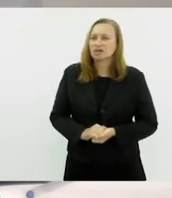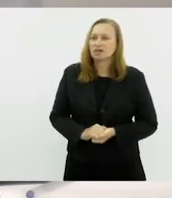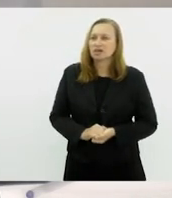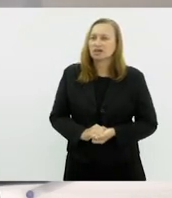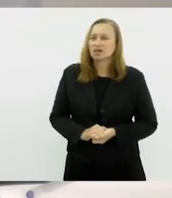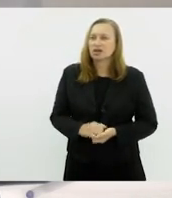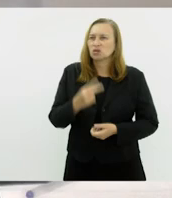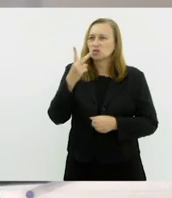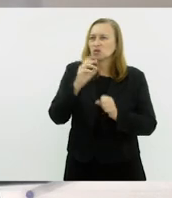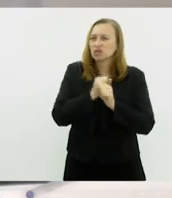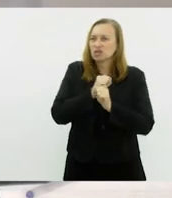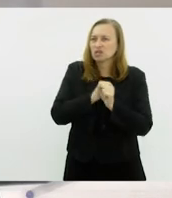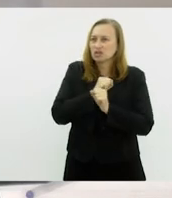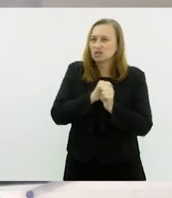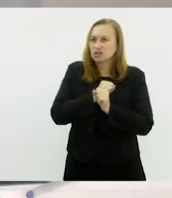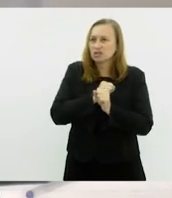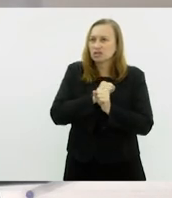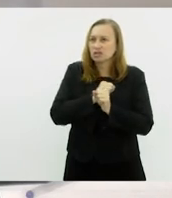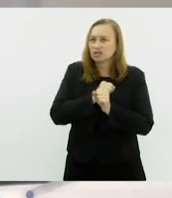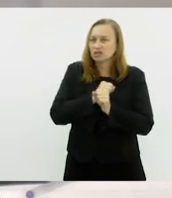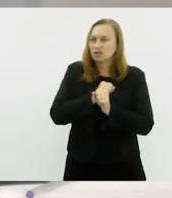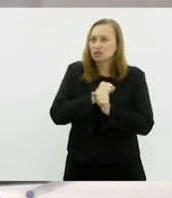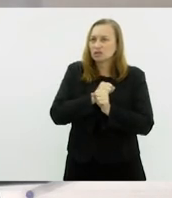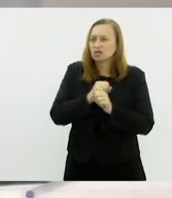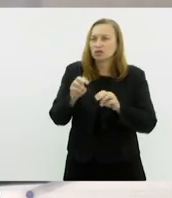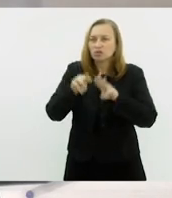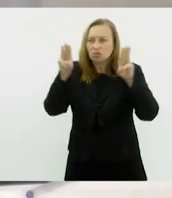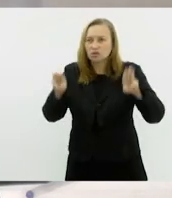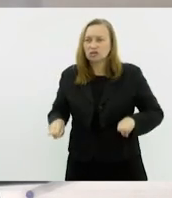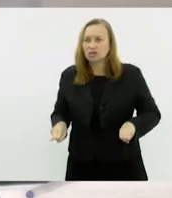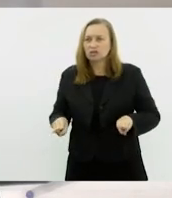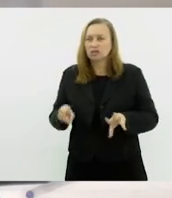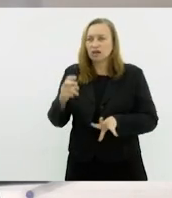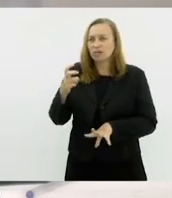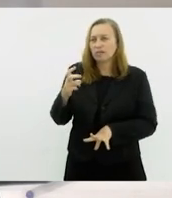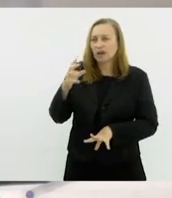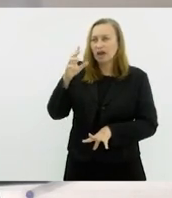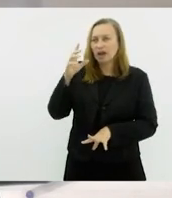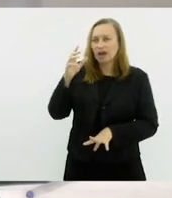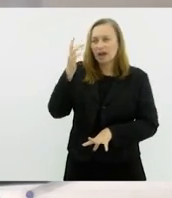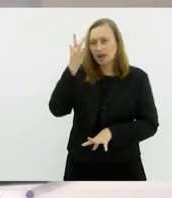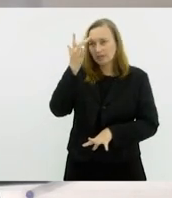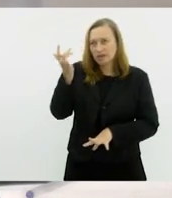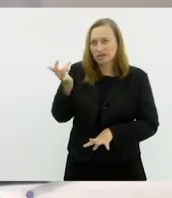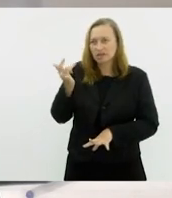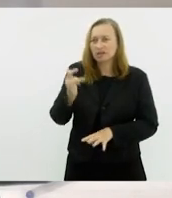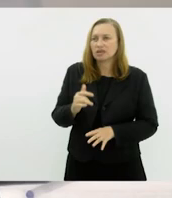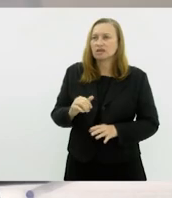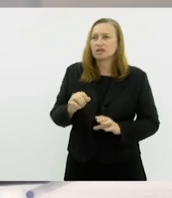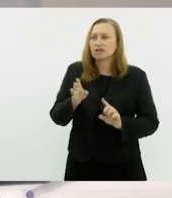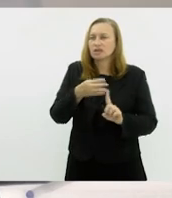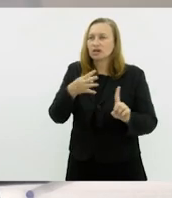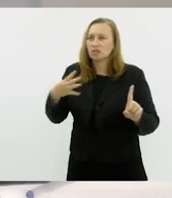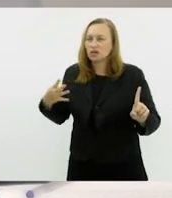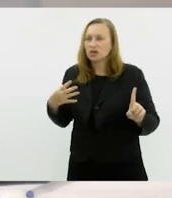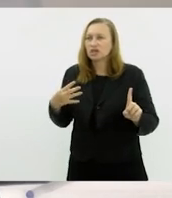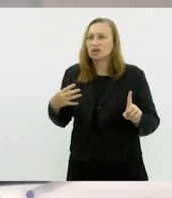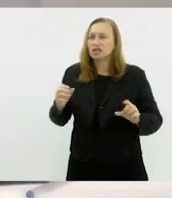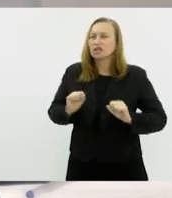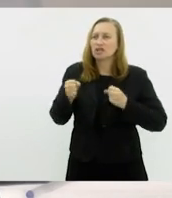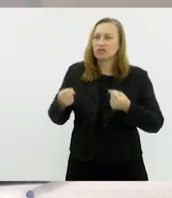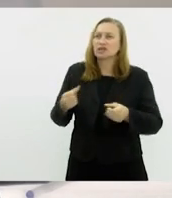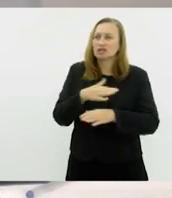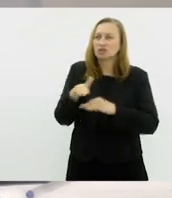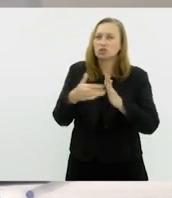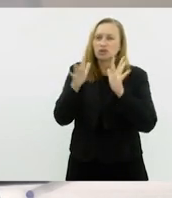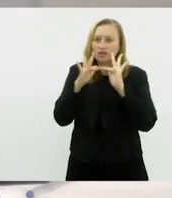2 anos eu tive numa atividade no Museu da manhã organizado pelo arco-íris que era em defesa de todas as famílias Então